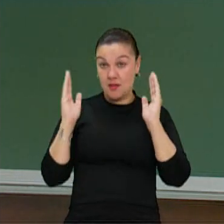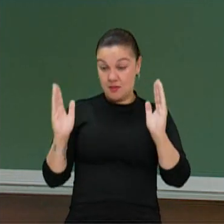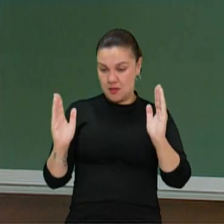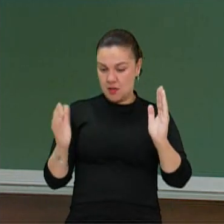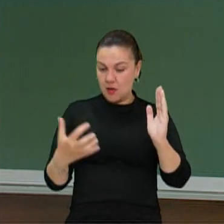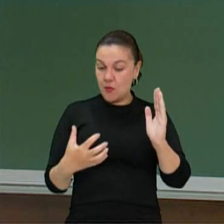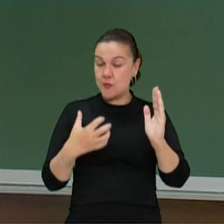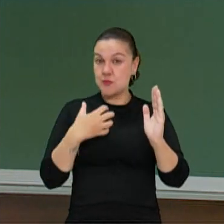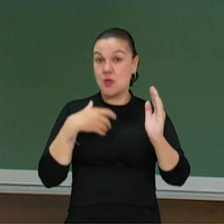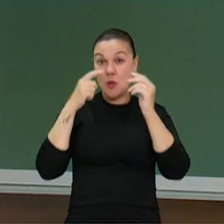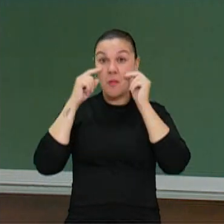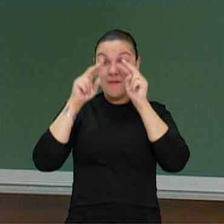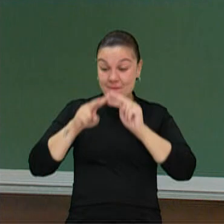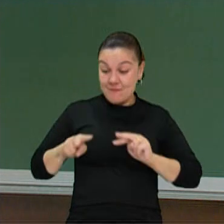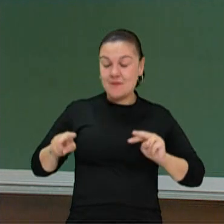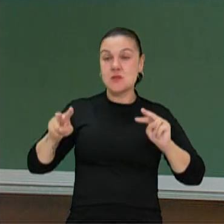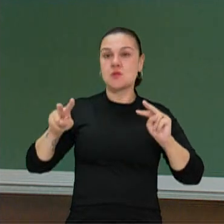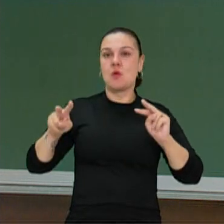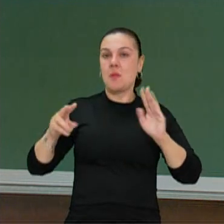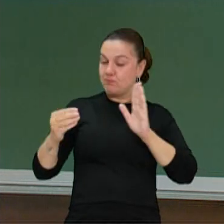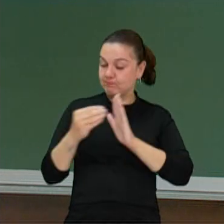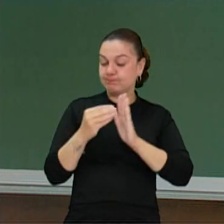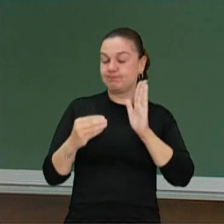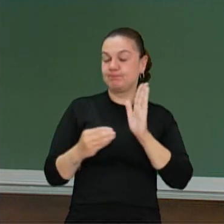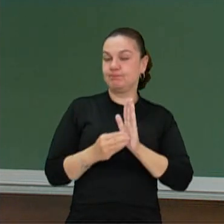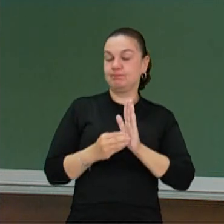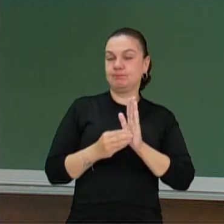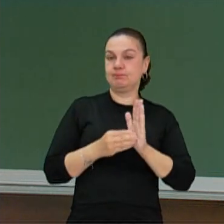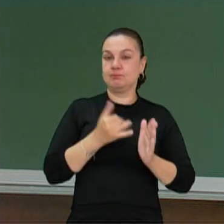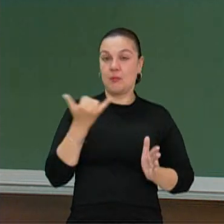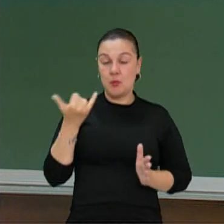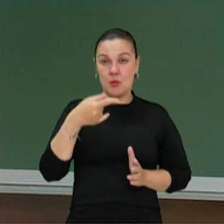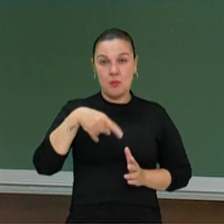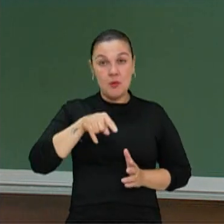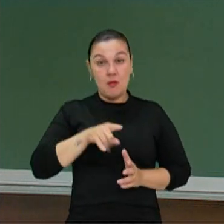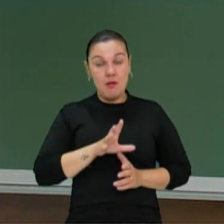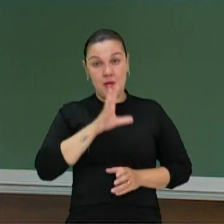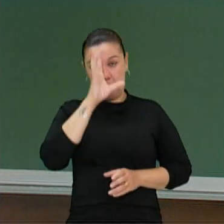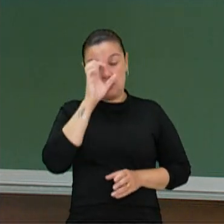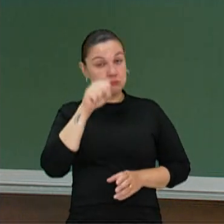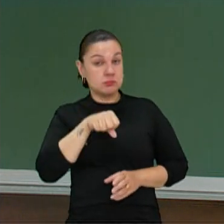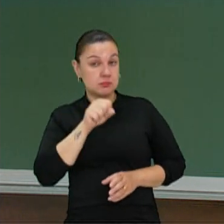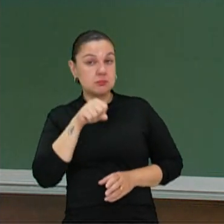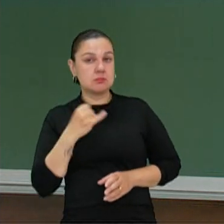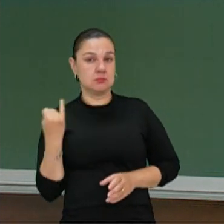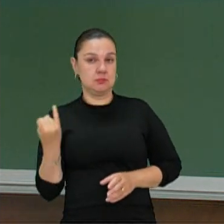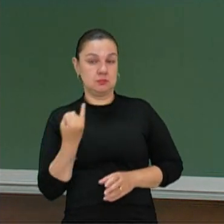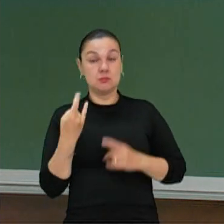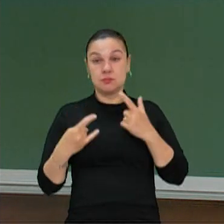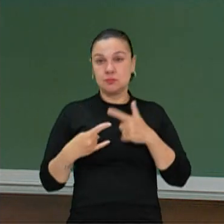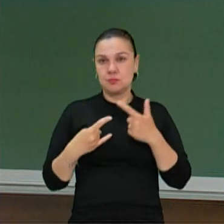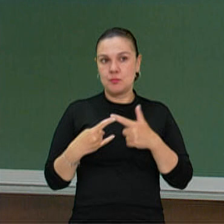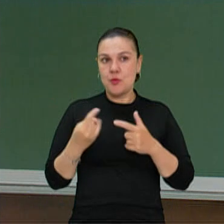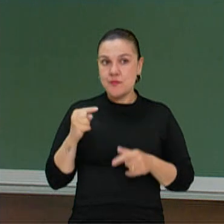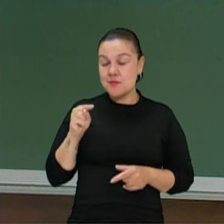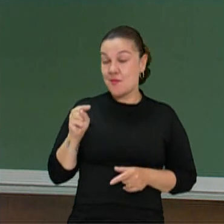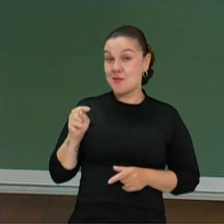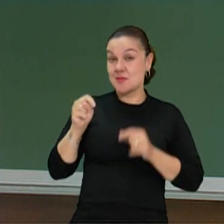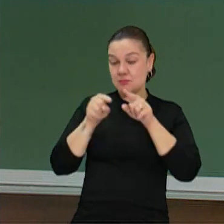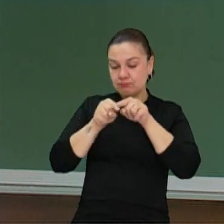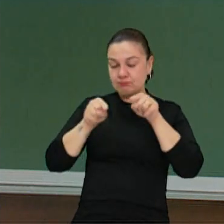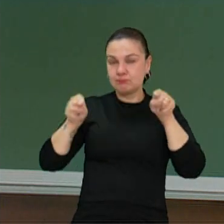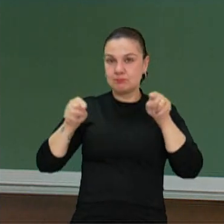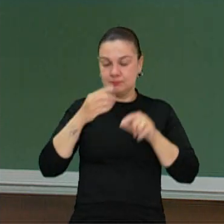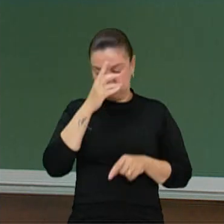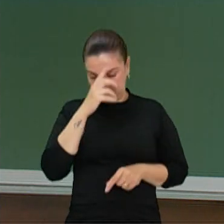uma maneira mais formal de registro. É importante aprender isso? Sim, é importante, porque às vezes você vê essa forma de